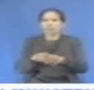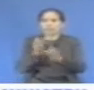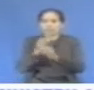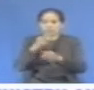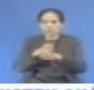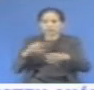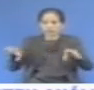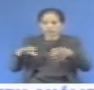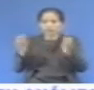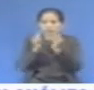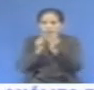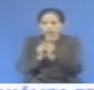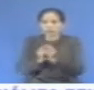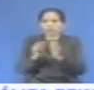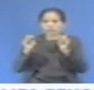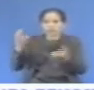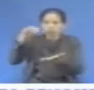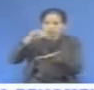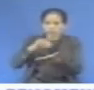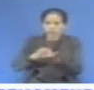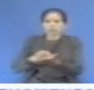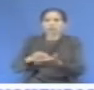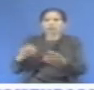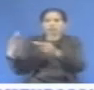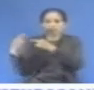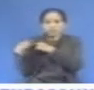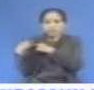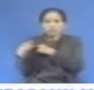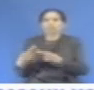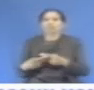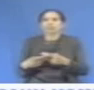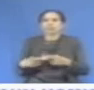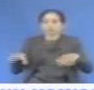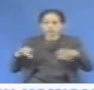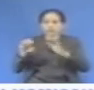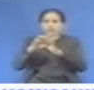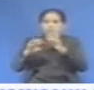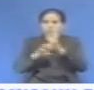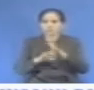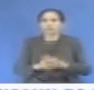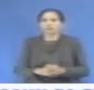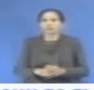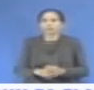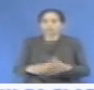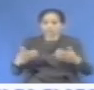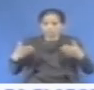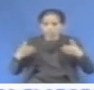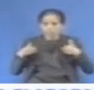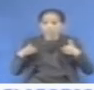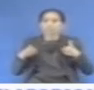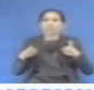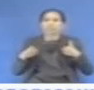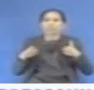atuhala coordenação, onde exerce poder autoridade estaduniana. Por exemplo, a Bambairu ia a capitania,